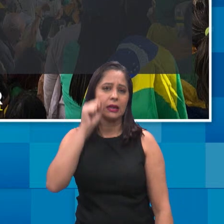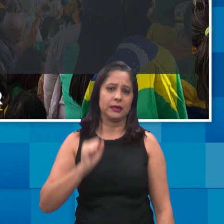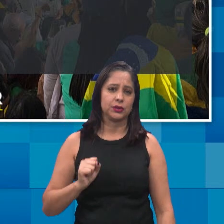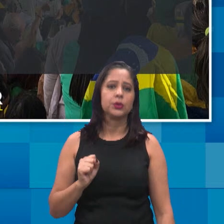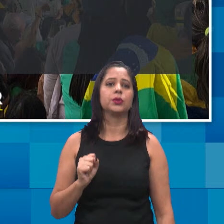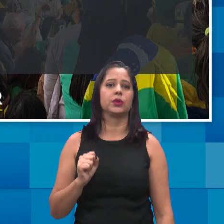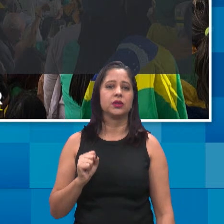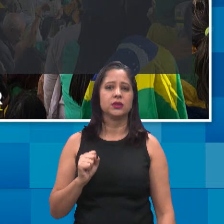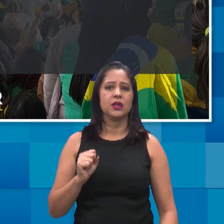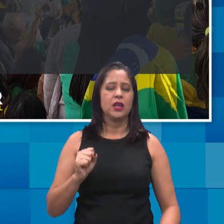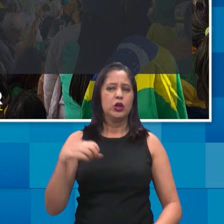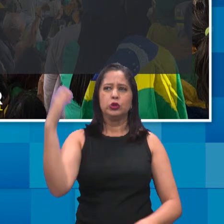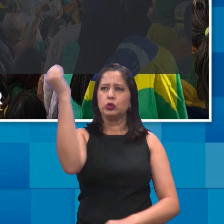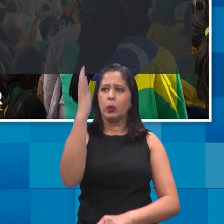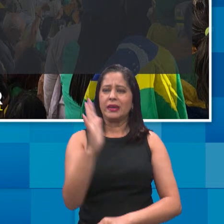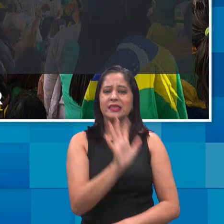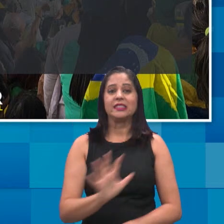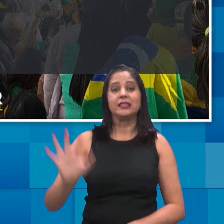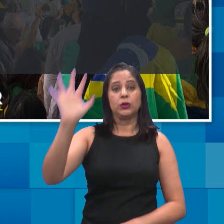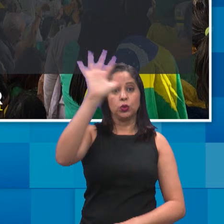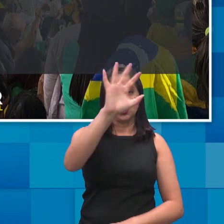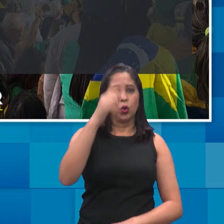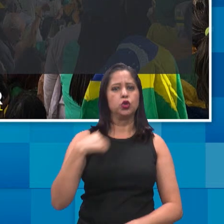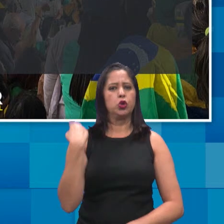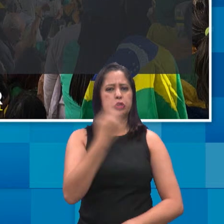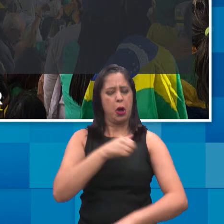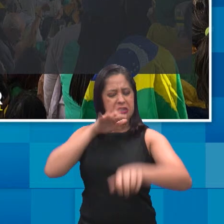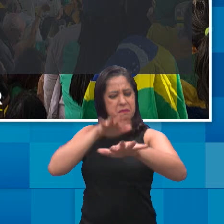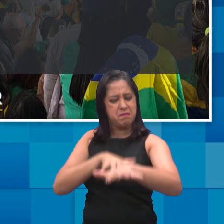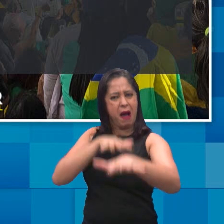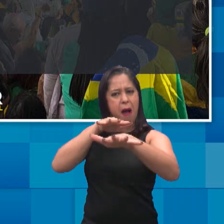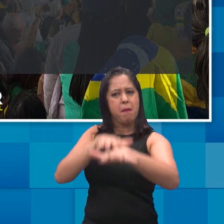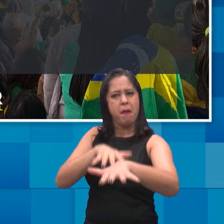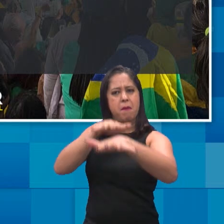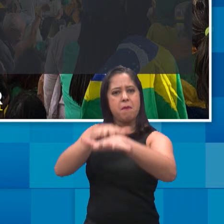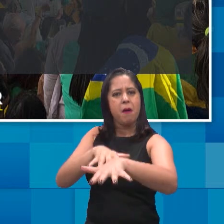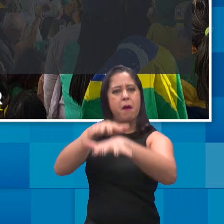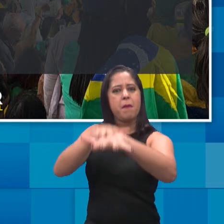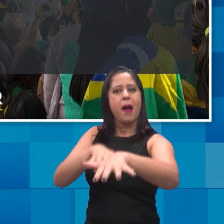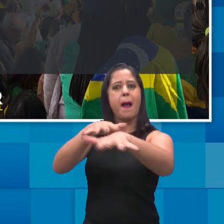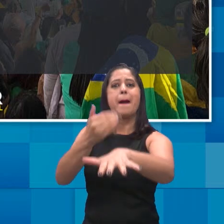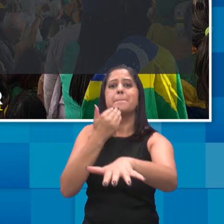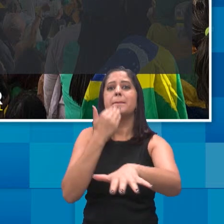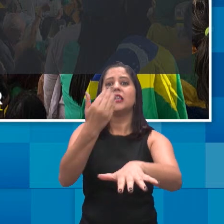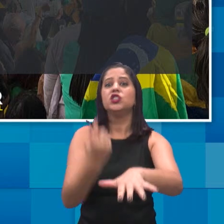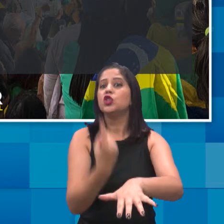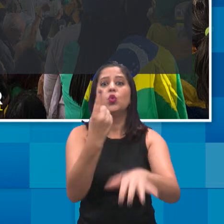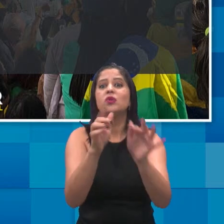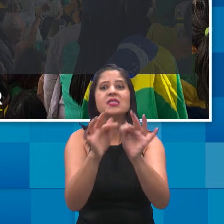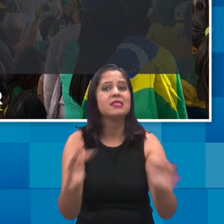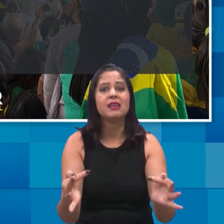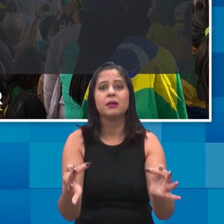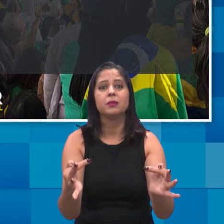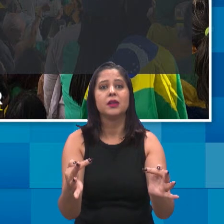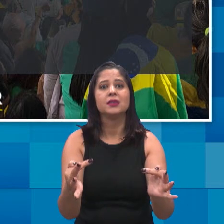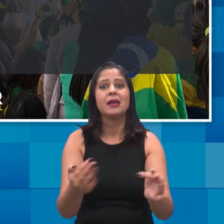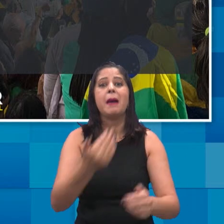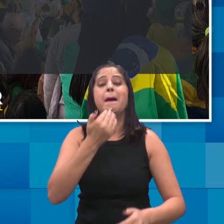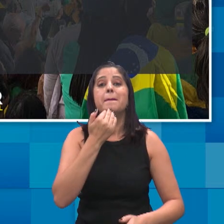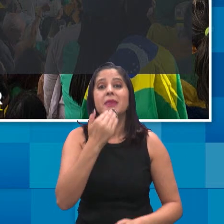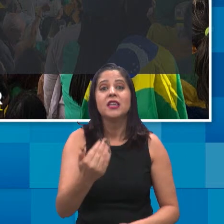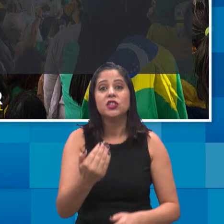parlamentares de todo o Brasil. Fomos às ruas para a gente pedir uma coisa muito simples: a